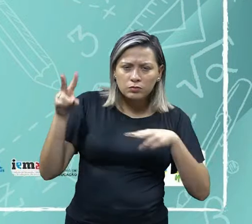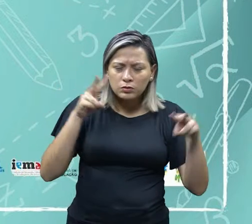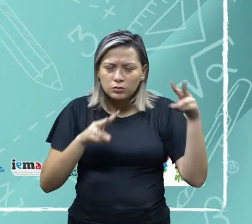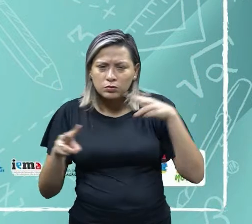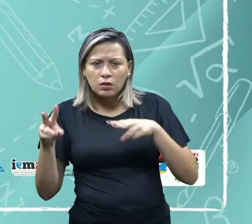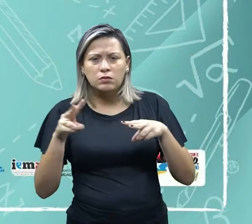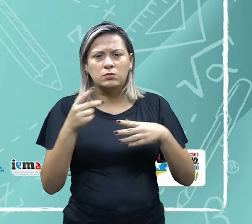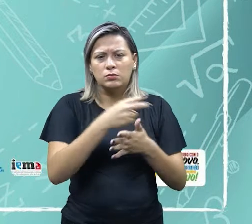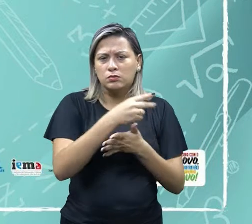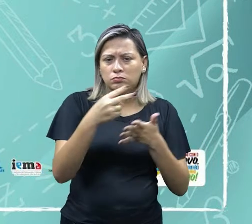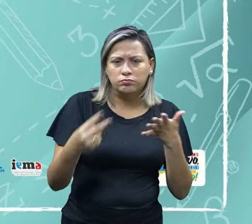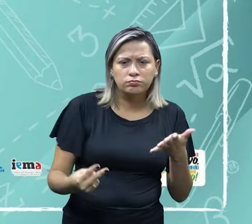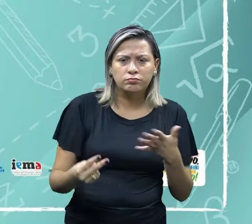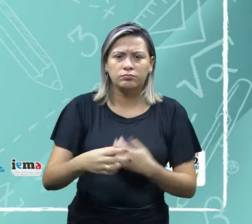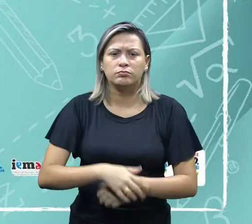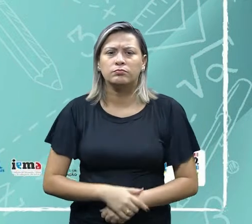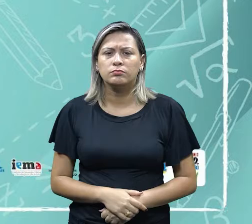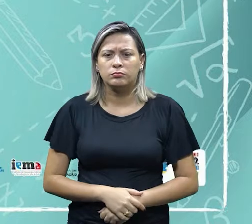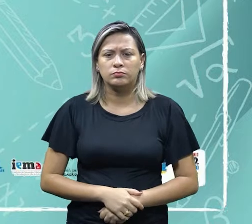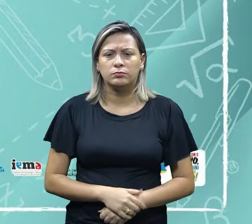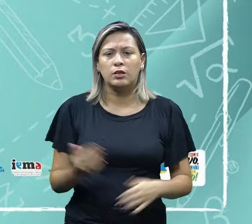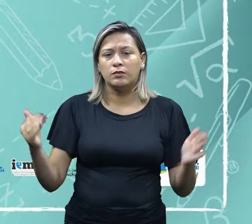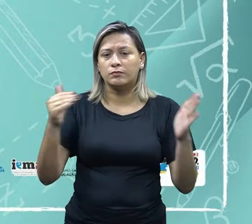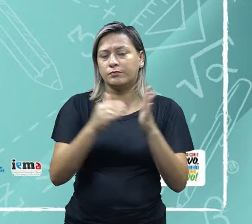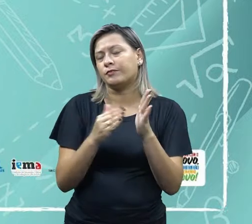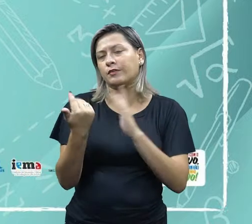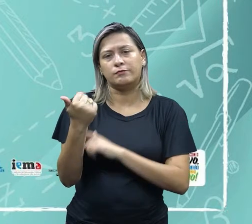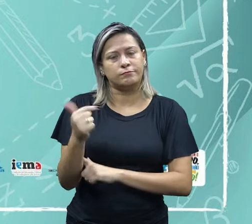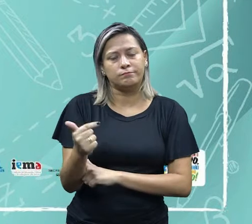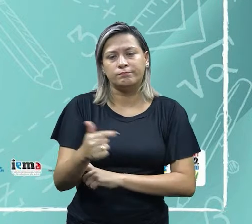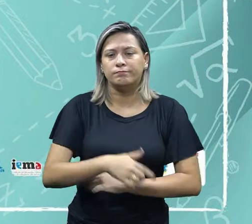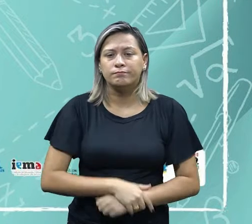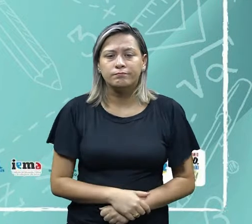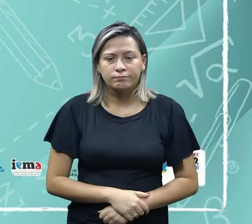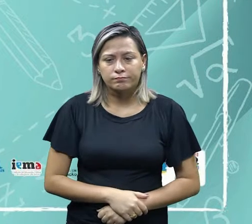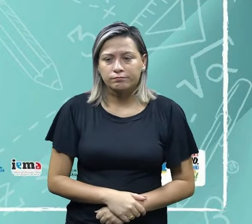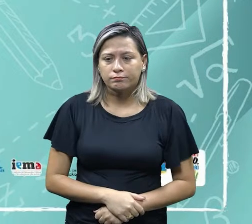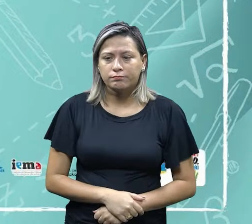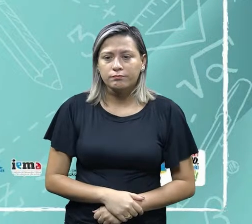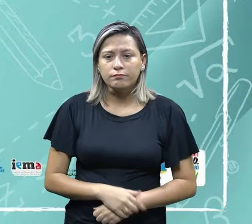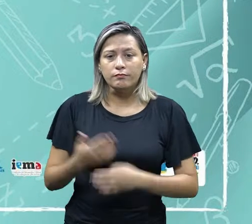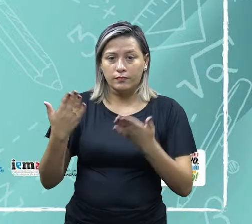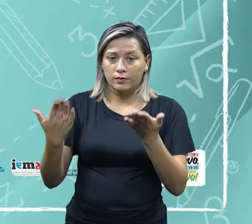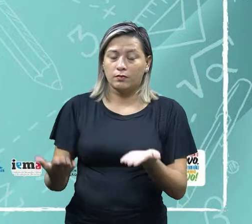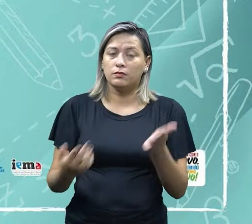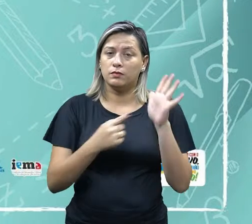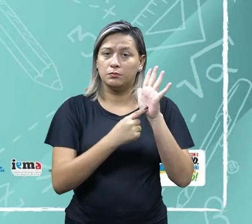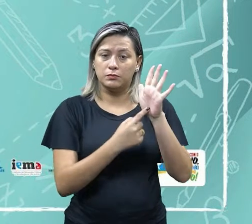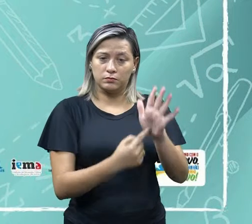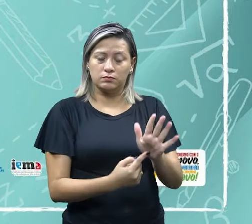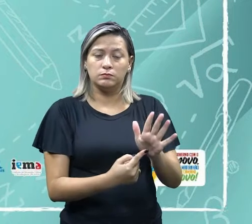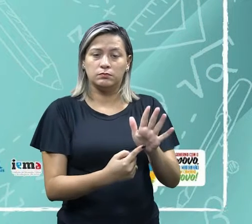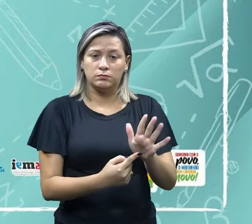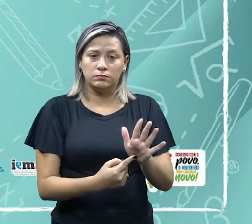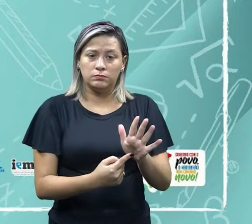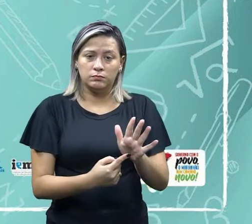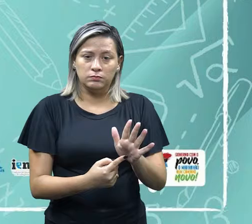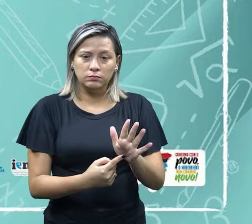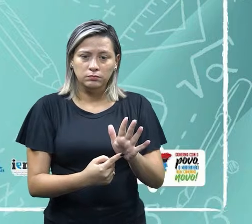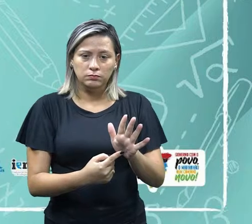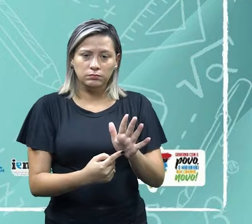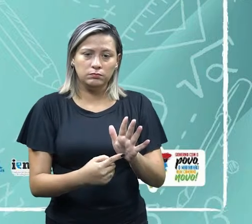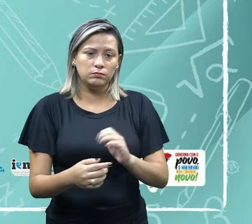mexer no tamanho. O número de vistas é infinito. Aqui é para mostrar a